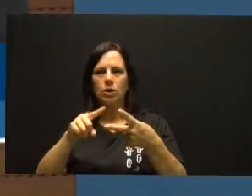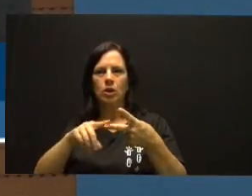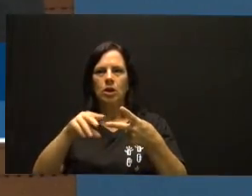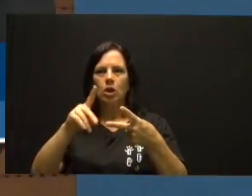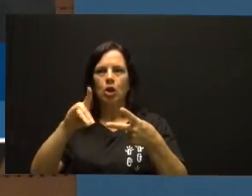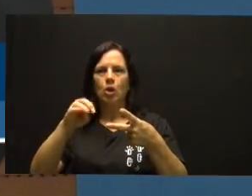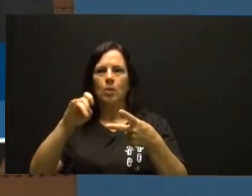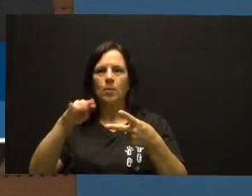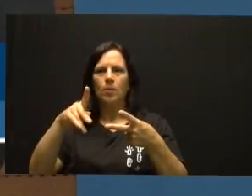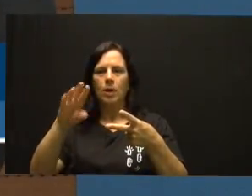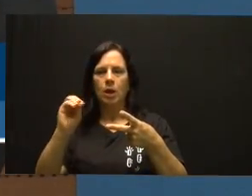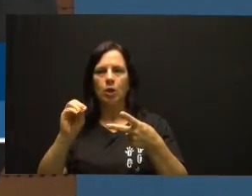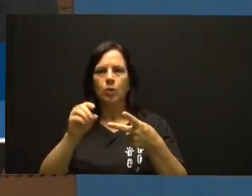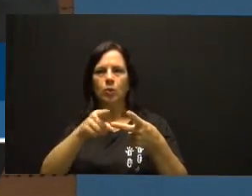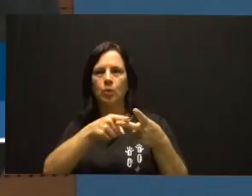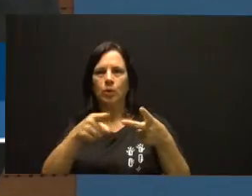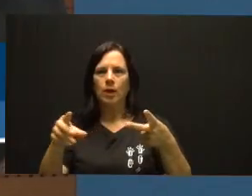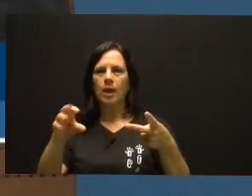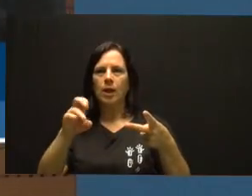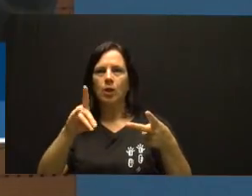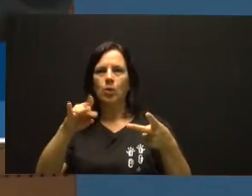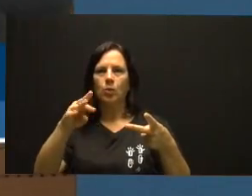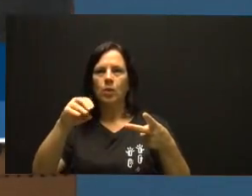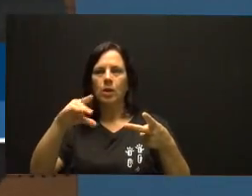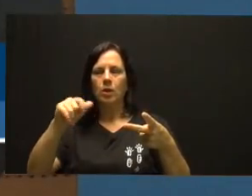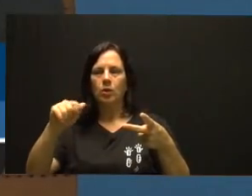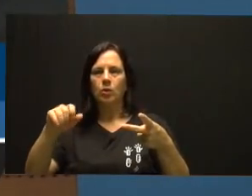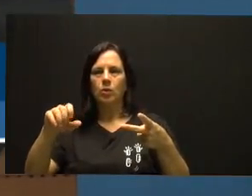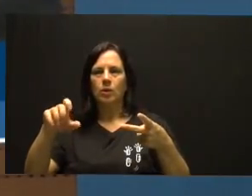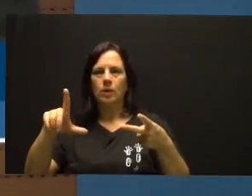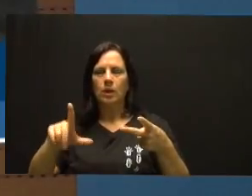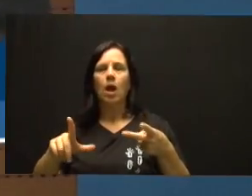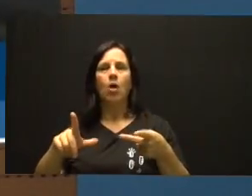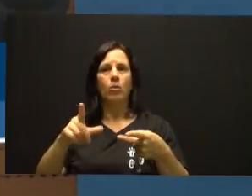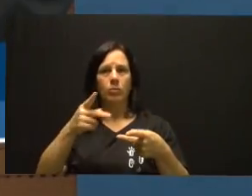um grande complexo educacional. Né? Porque